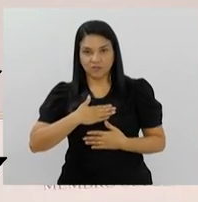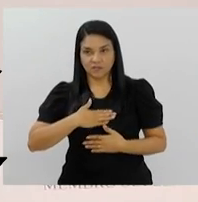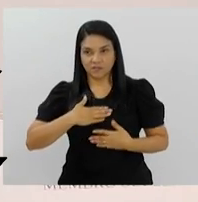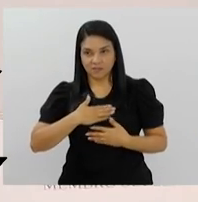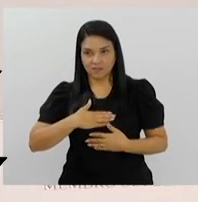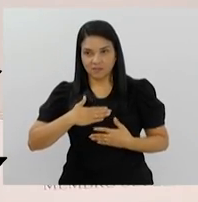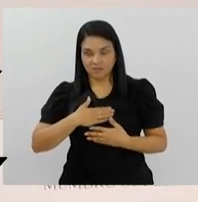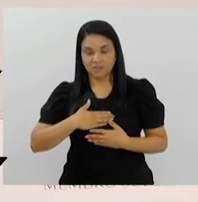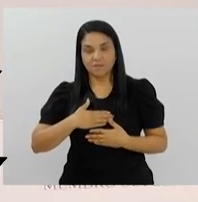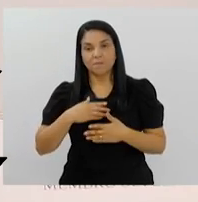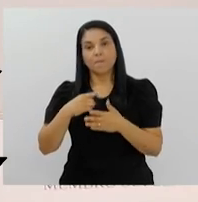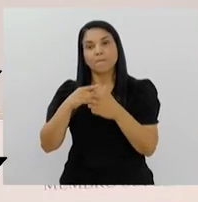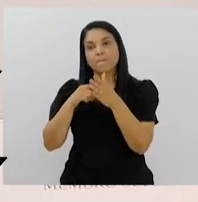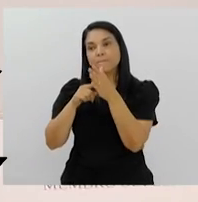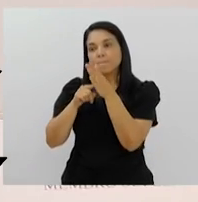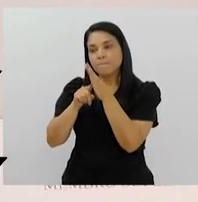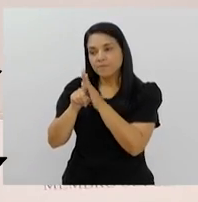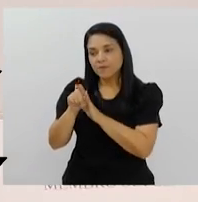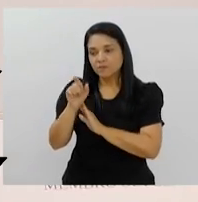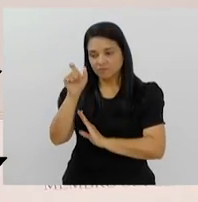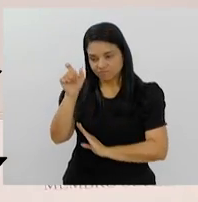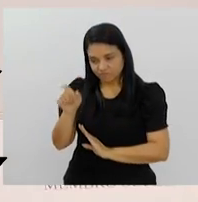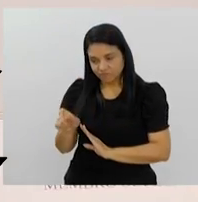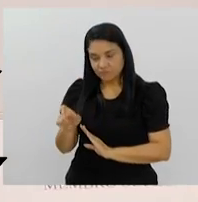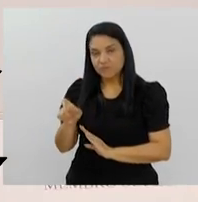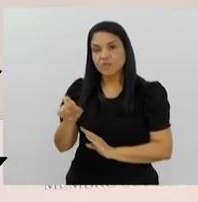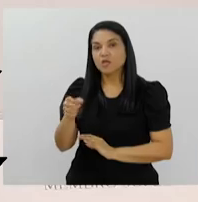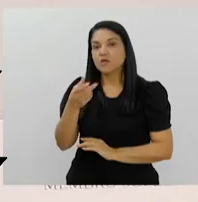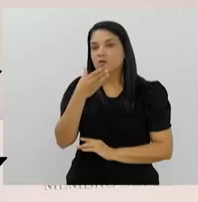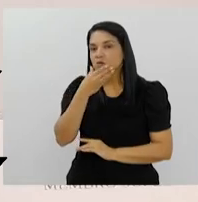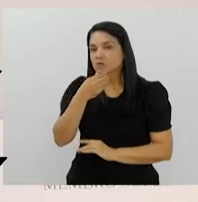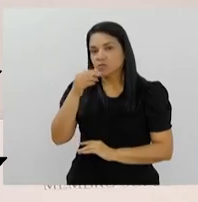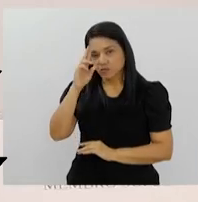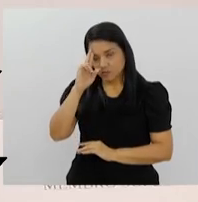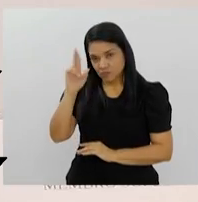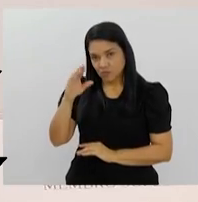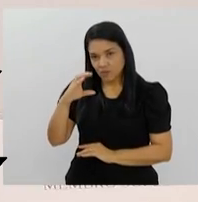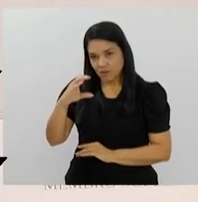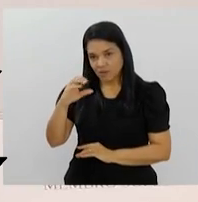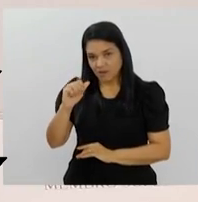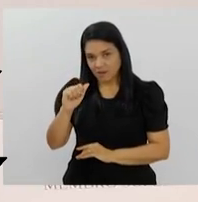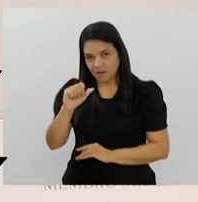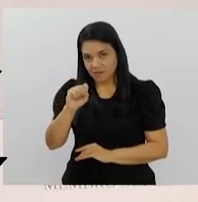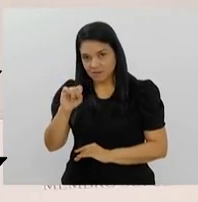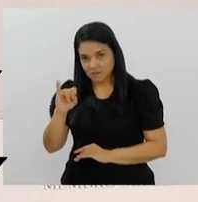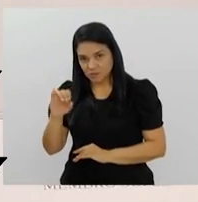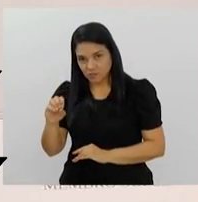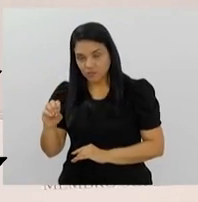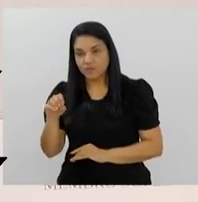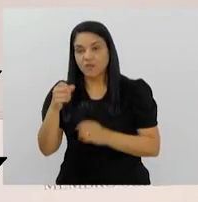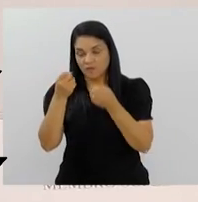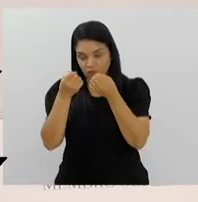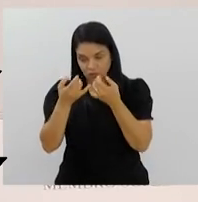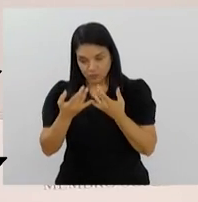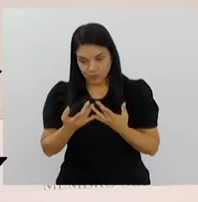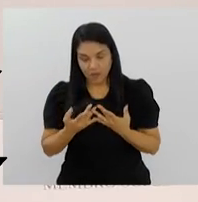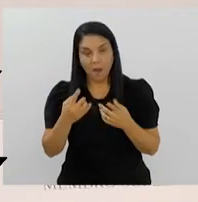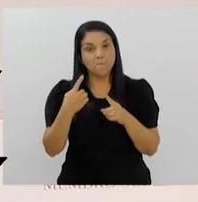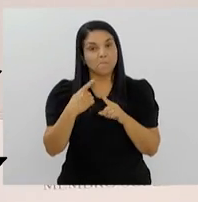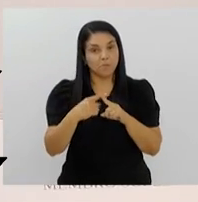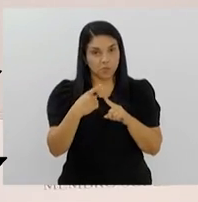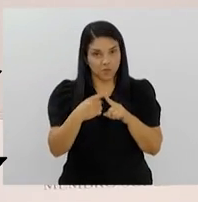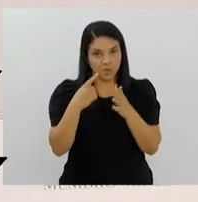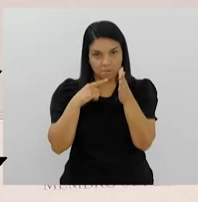fazer uma pergunta ao Senor Cásio mas antes de ir a pergunta eu exp o por